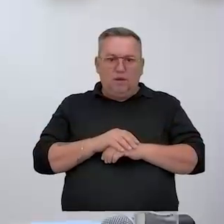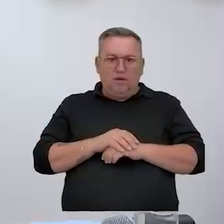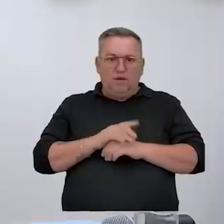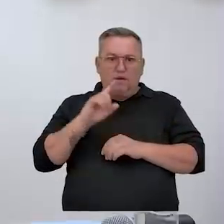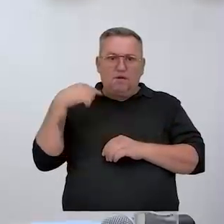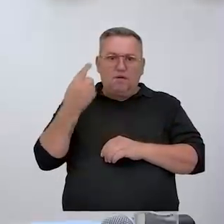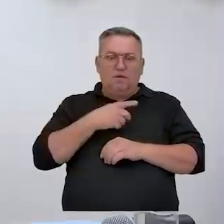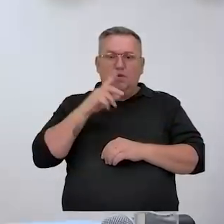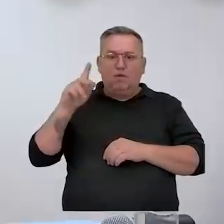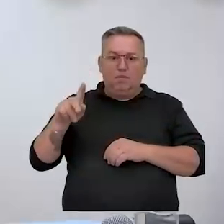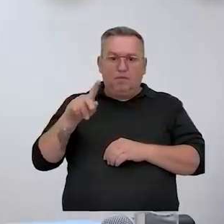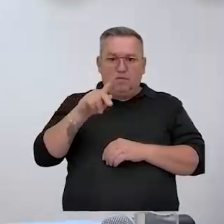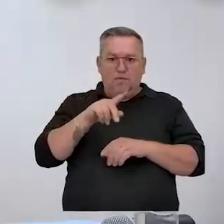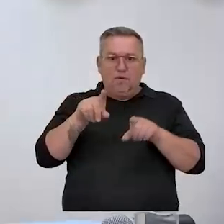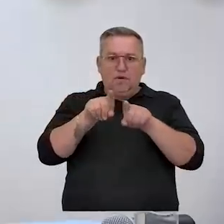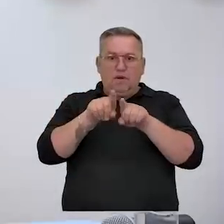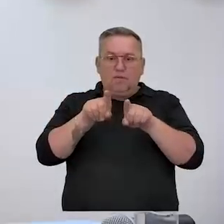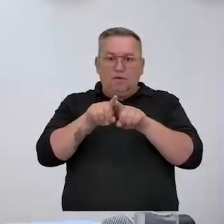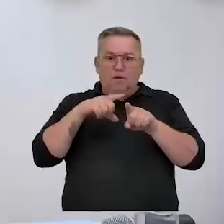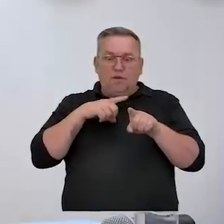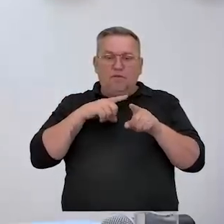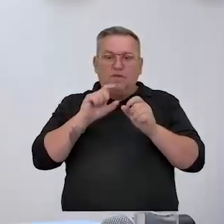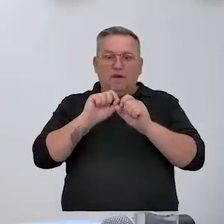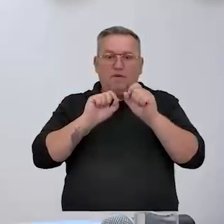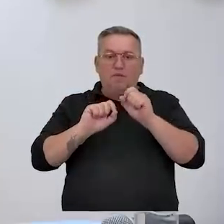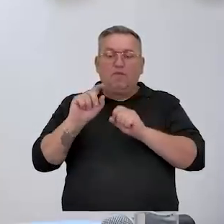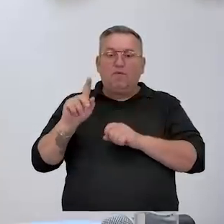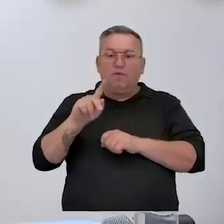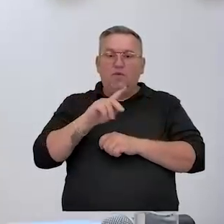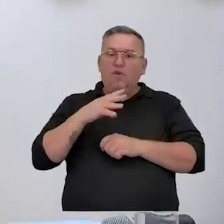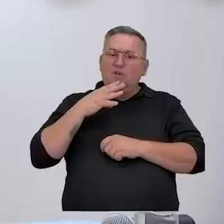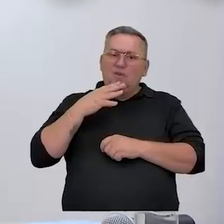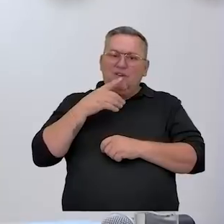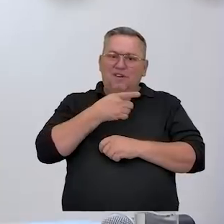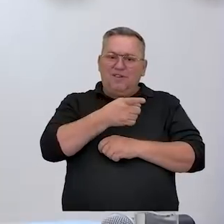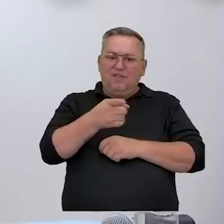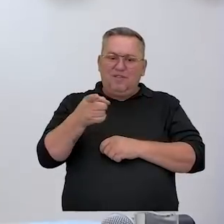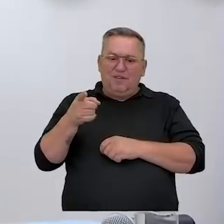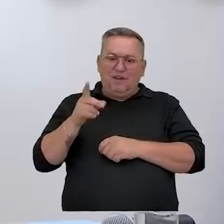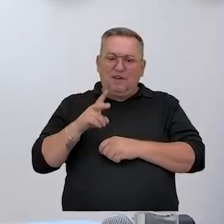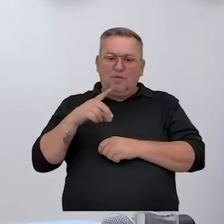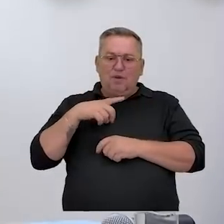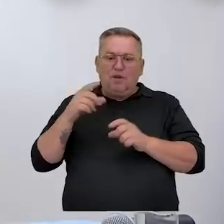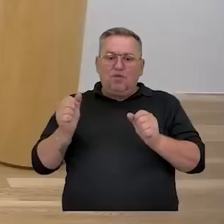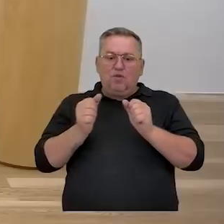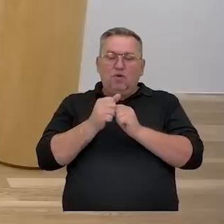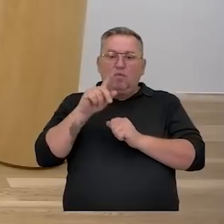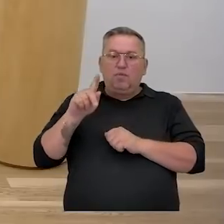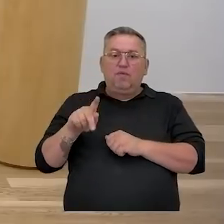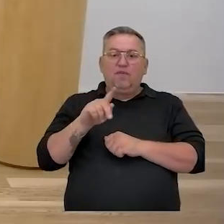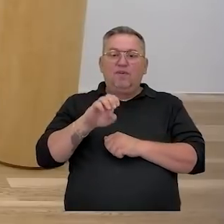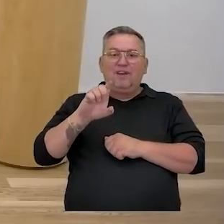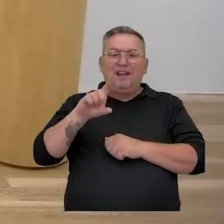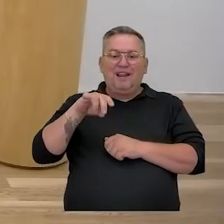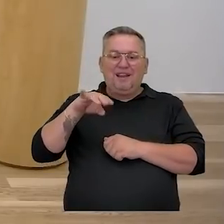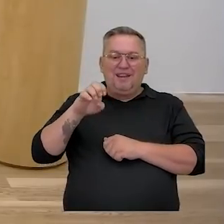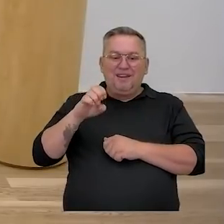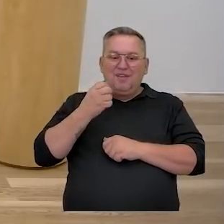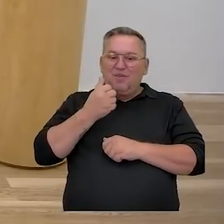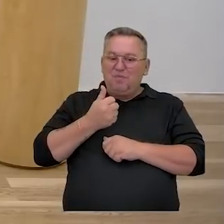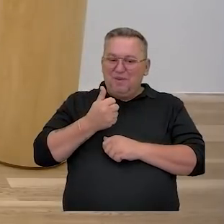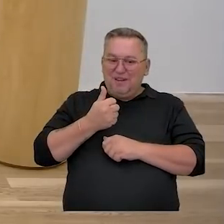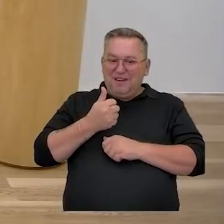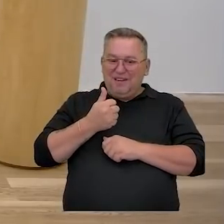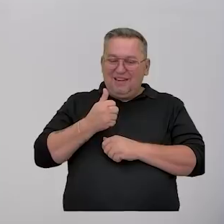nossa professora convidada, que irá moderar aqui, é a professora conhecida de vocês, que sempre está aqui conosco, a professora Elaine. Elaine, tudo bem? Seja